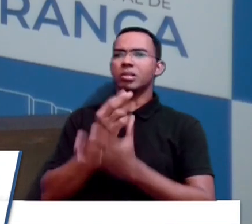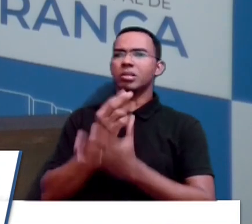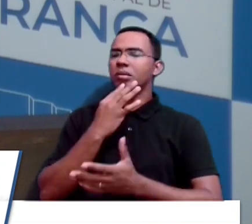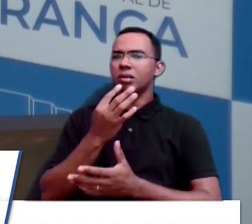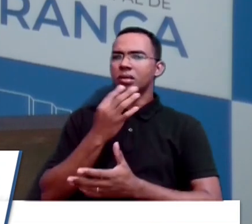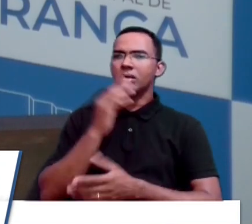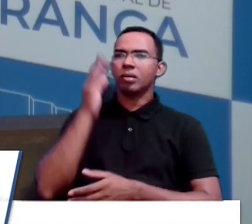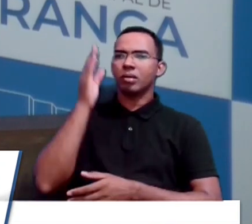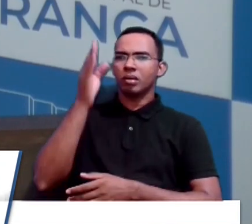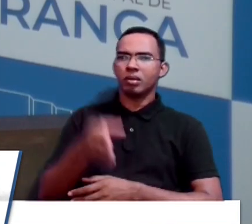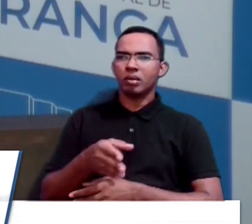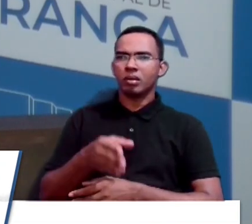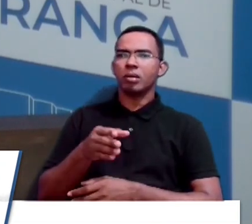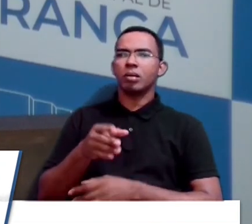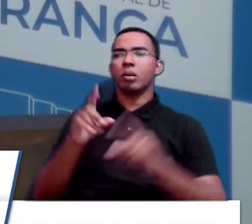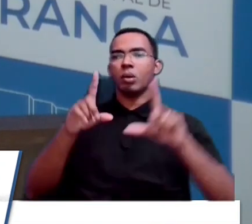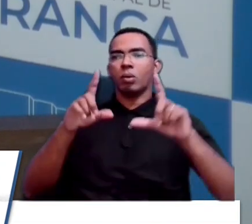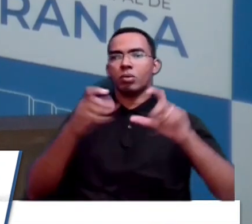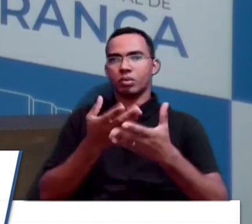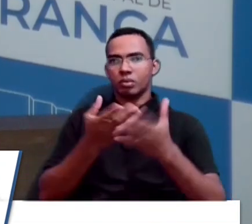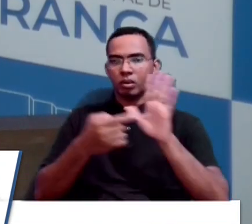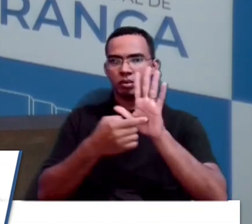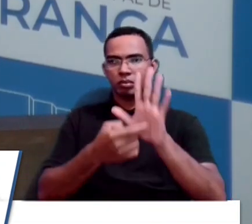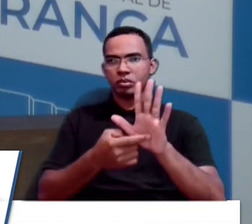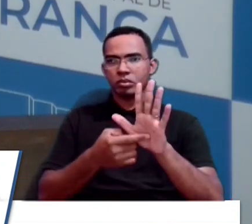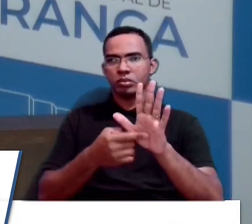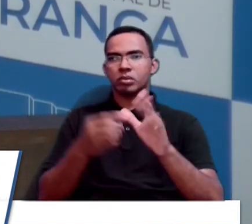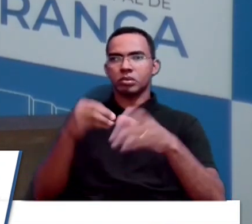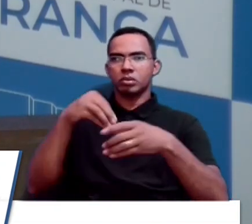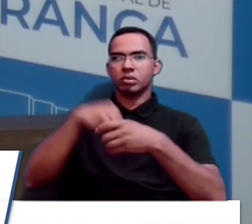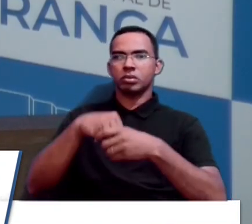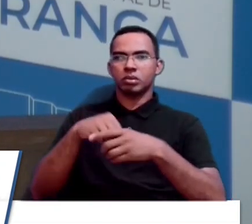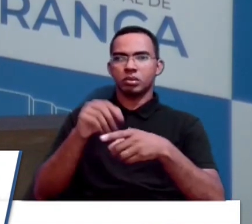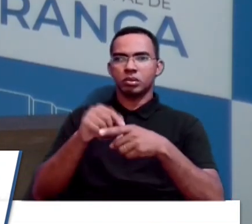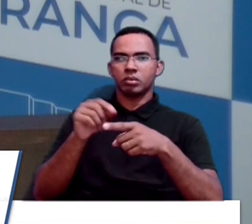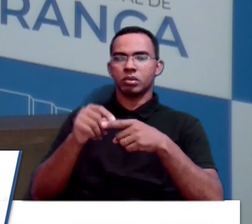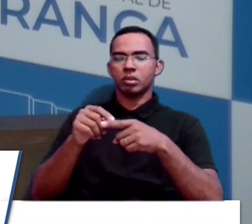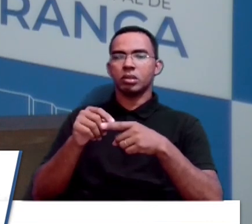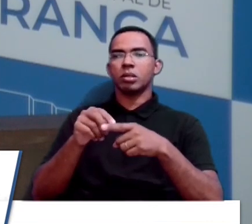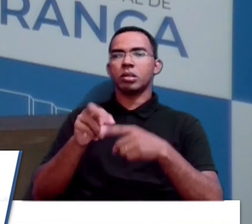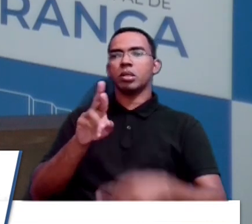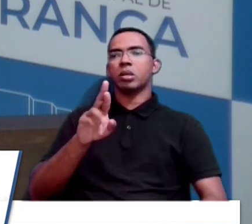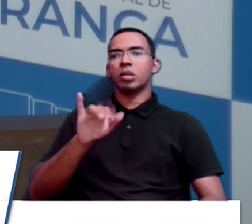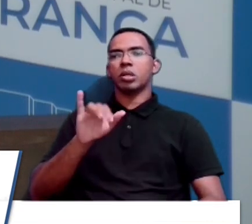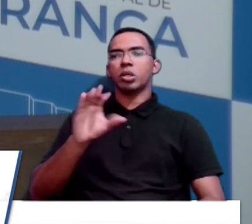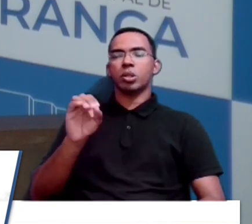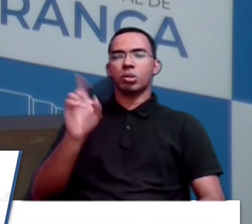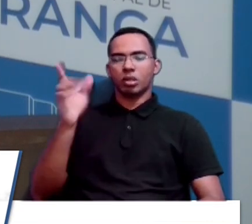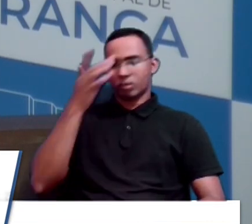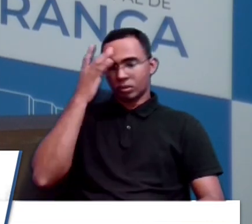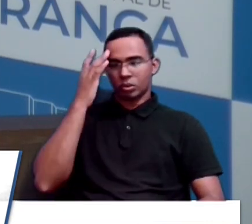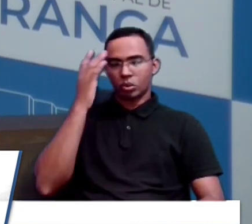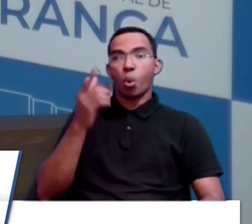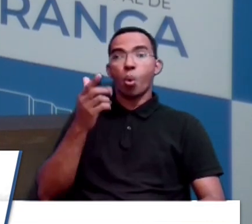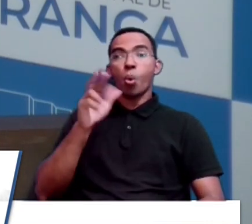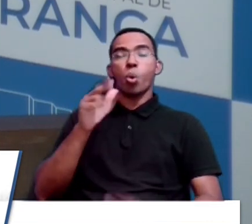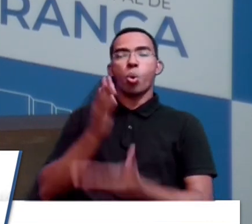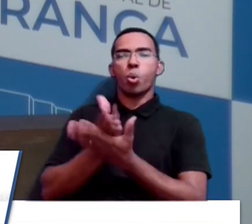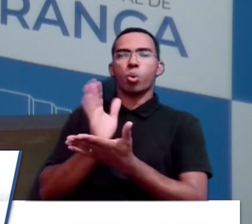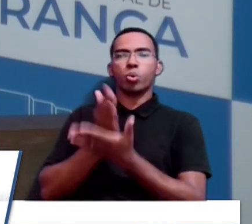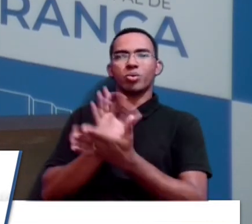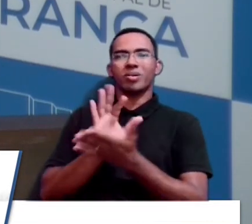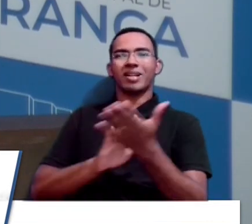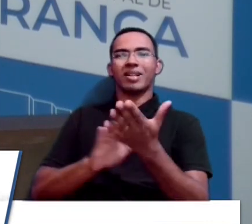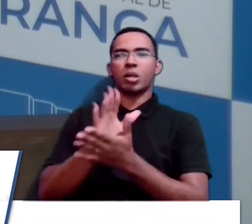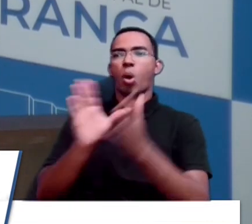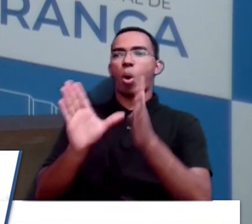lá tirar a foto e mostrar para vocês. Ele está dentro de um bairro de gente rico, nunca incomodou ninguém. Ele não furta,